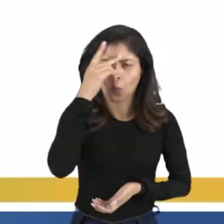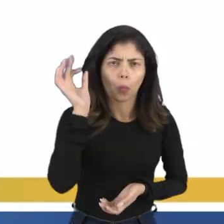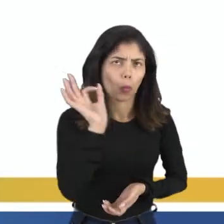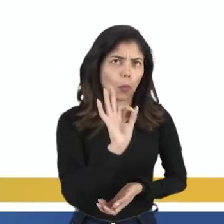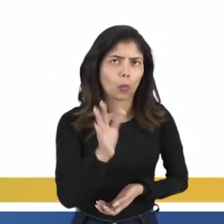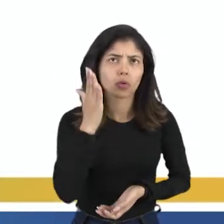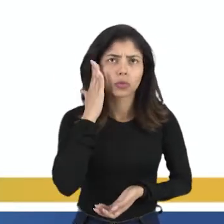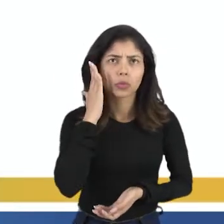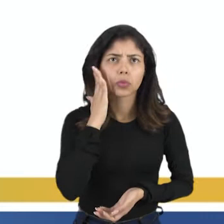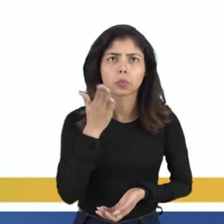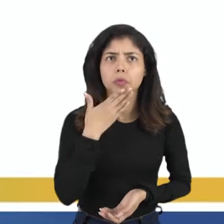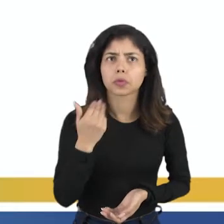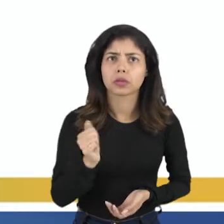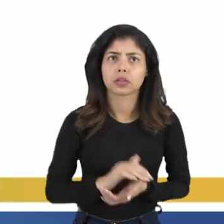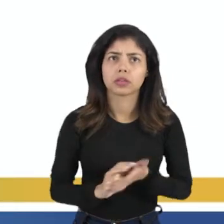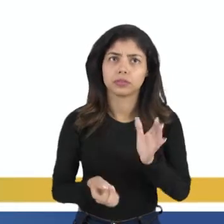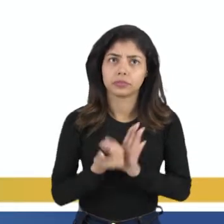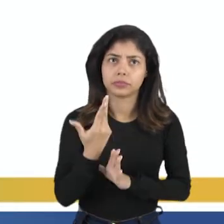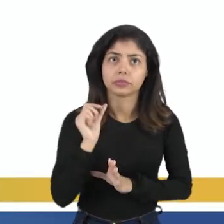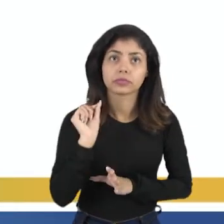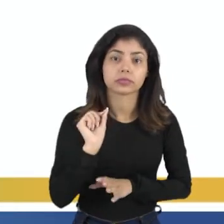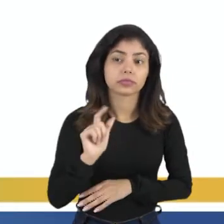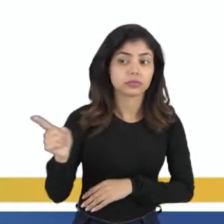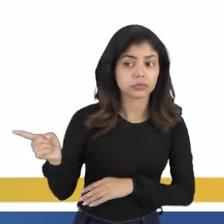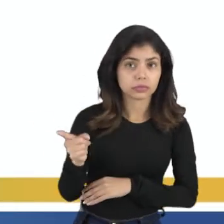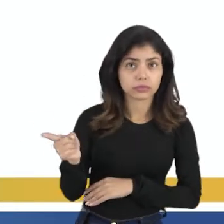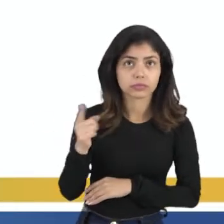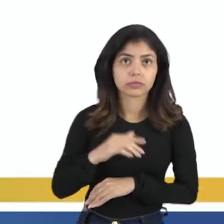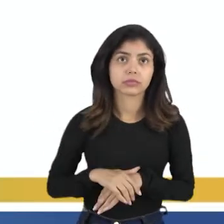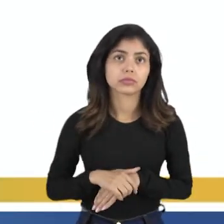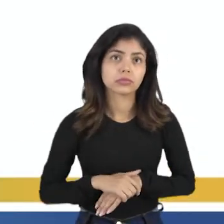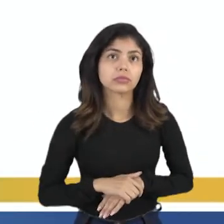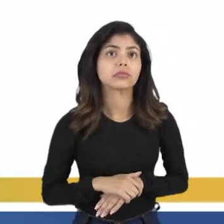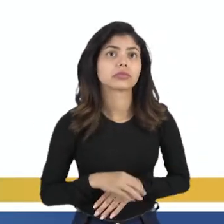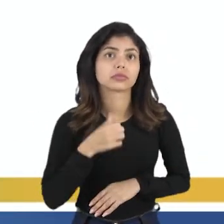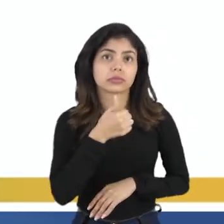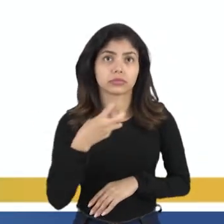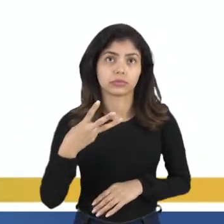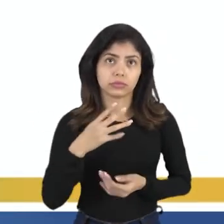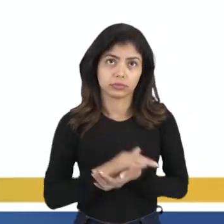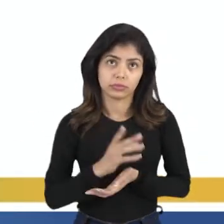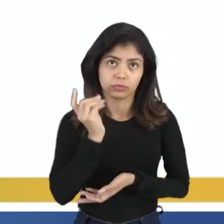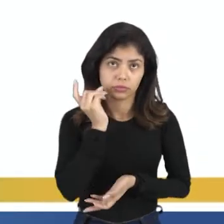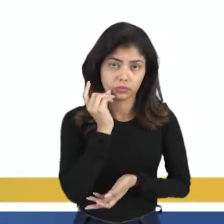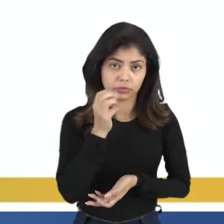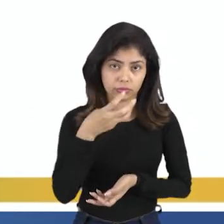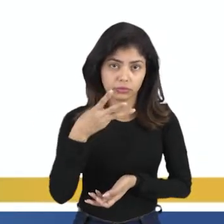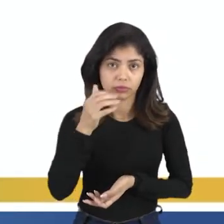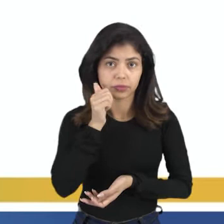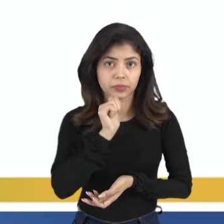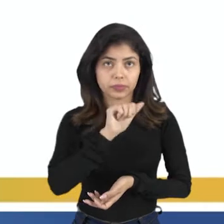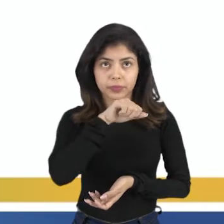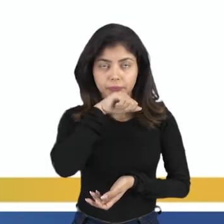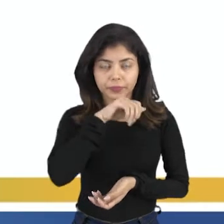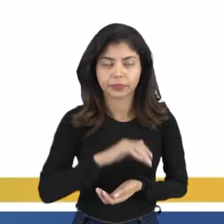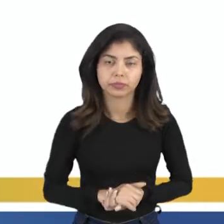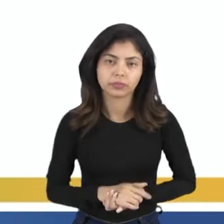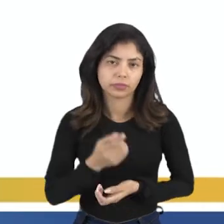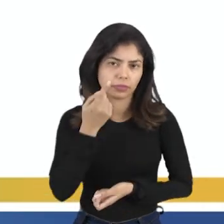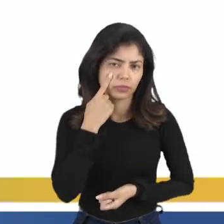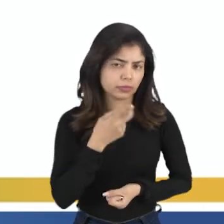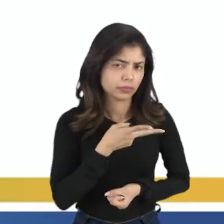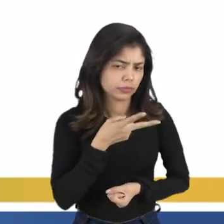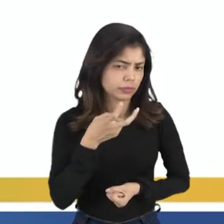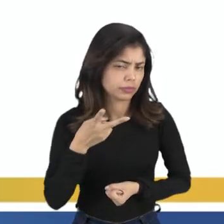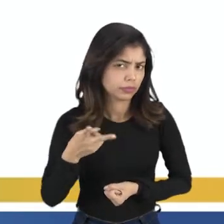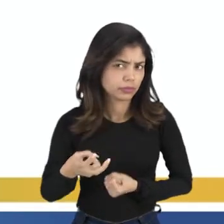ninguém entende melhor de criação do que elas. 13 de maio, Dia das Mães. Prestem